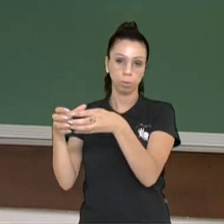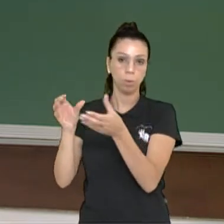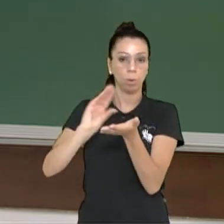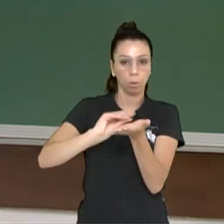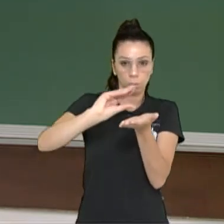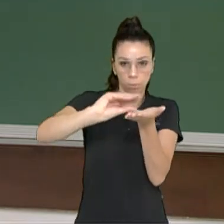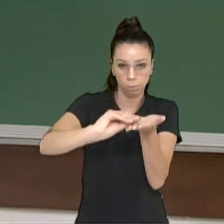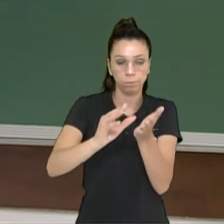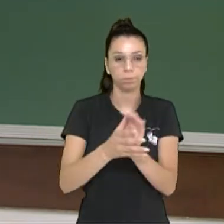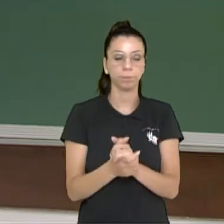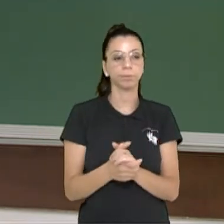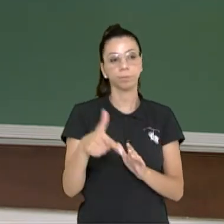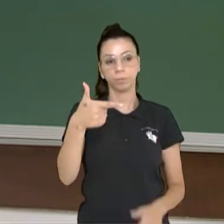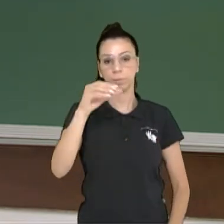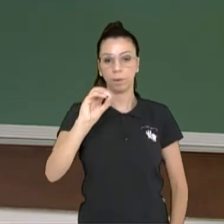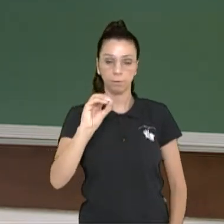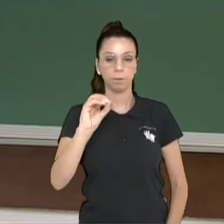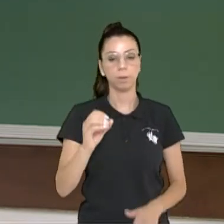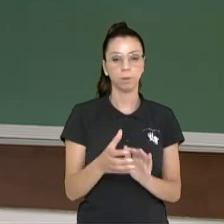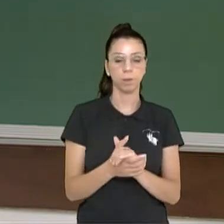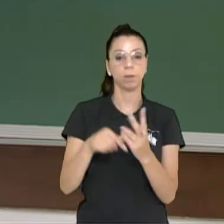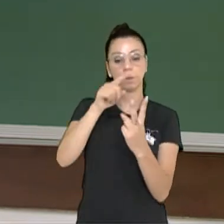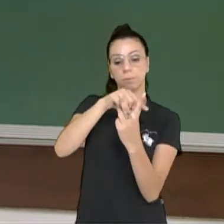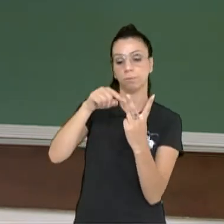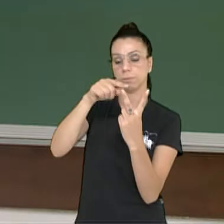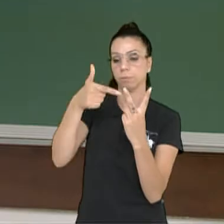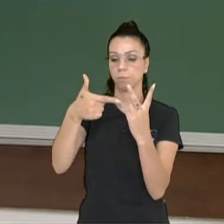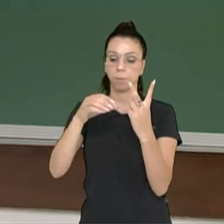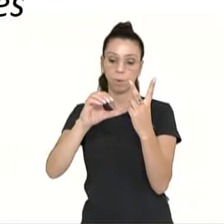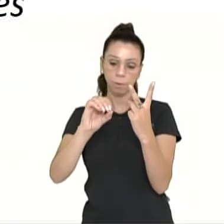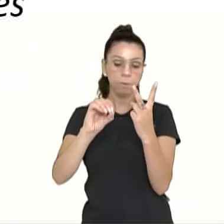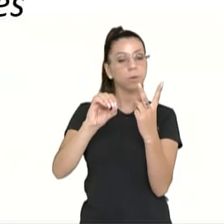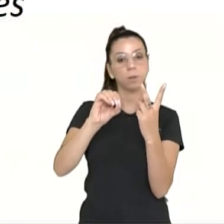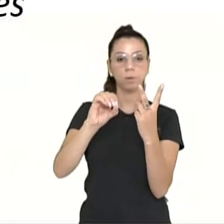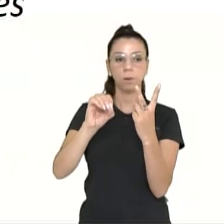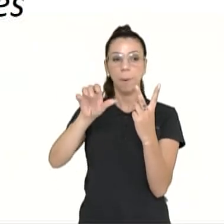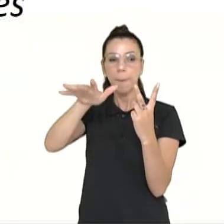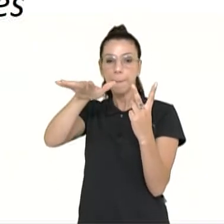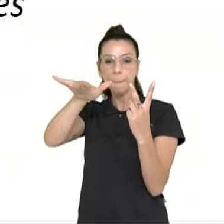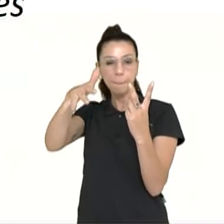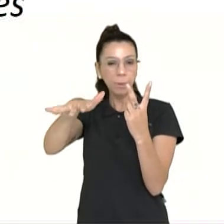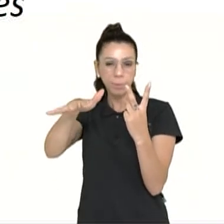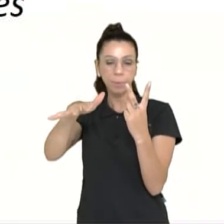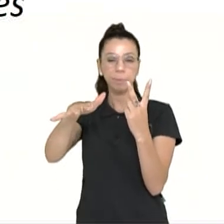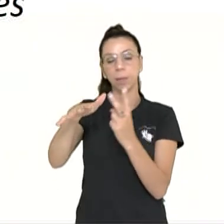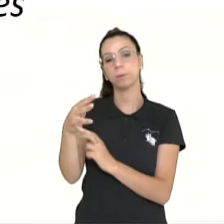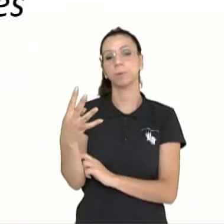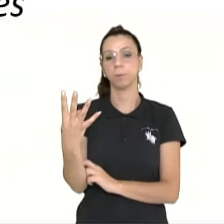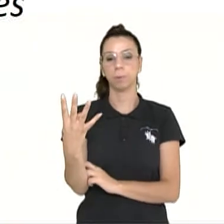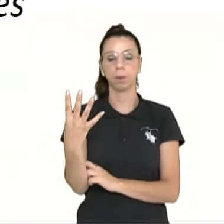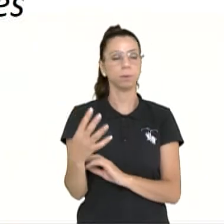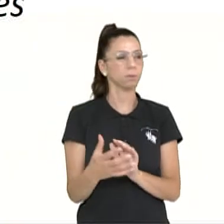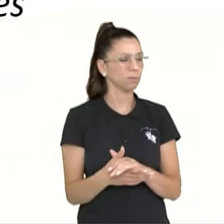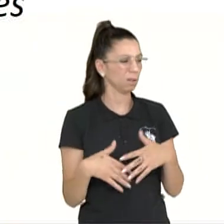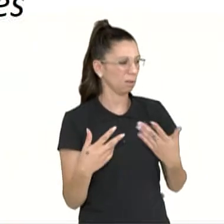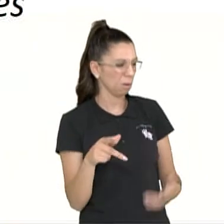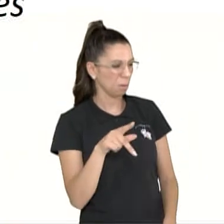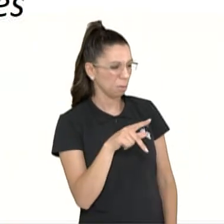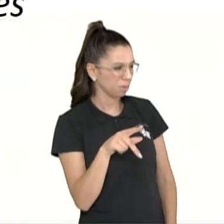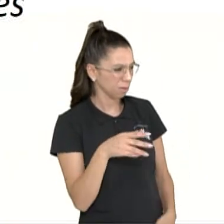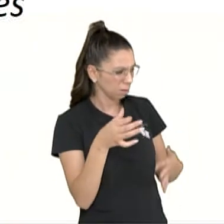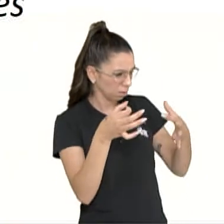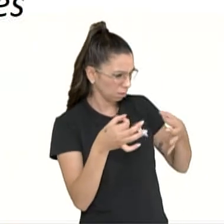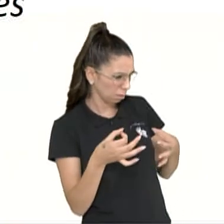dados. Nesse caso, 20. Raiz quadrada de 20 é aproximadamente 4 classes. E aí, vocês vão me perguntar, professora, o que é